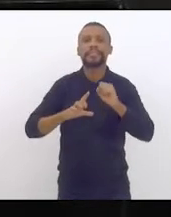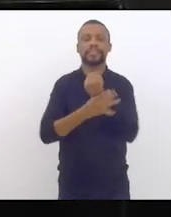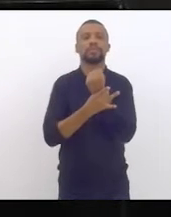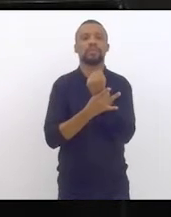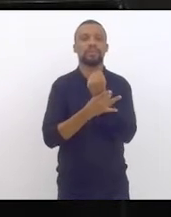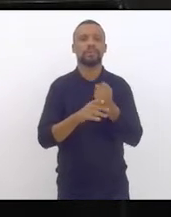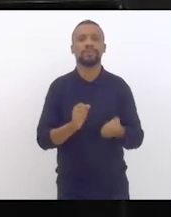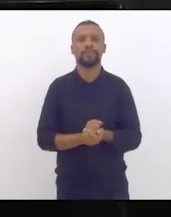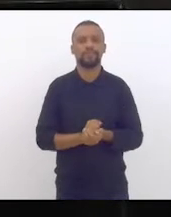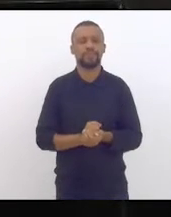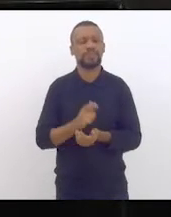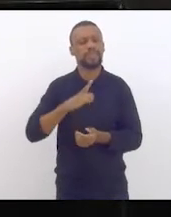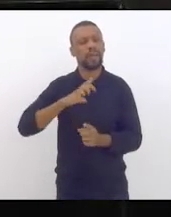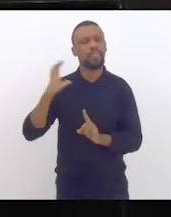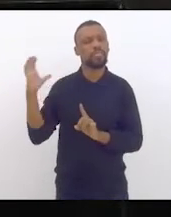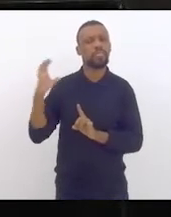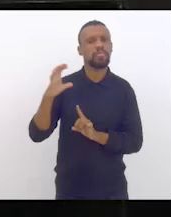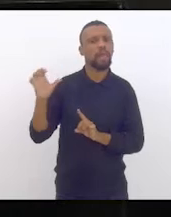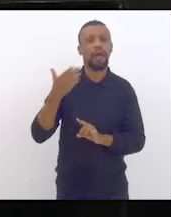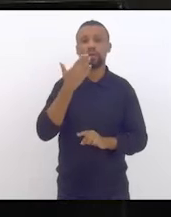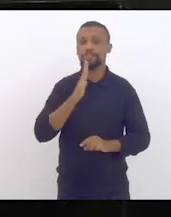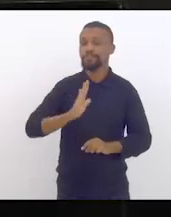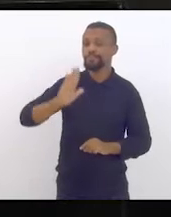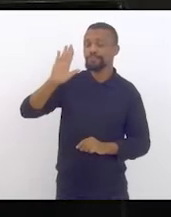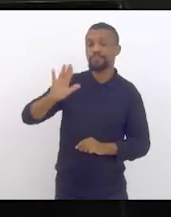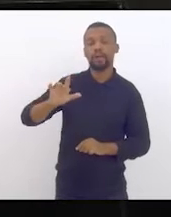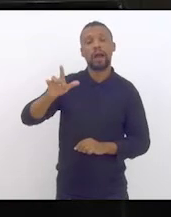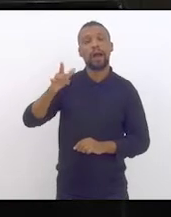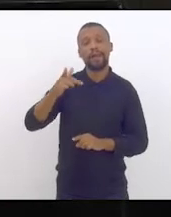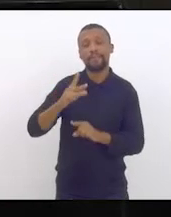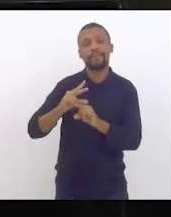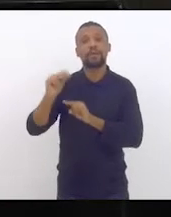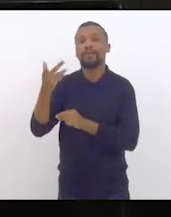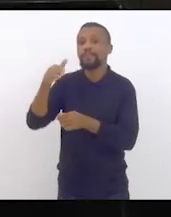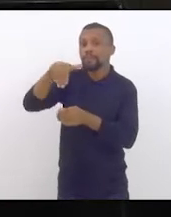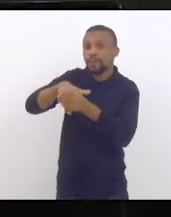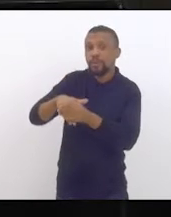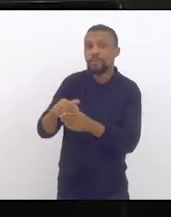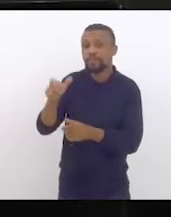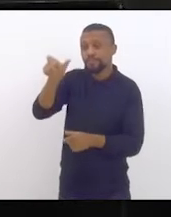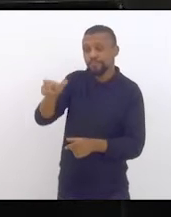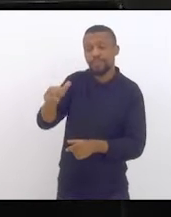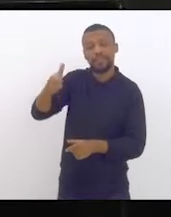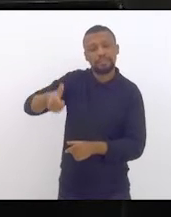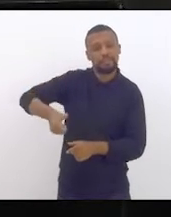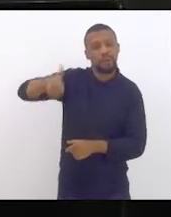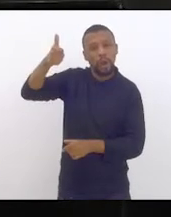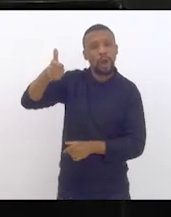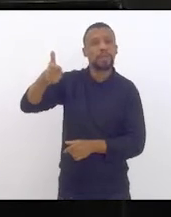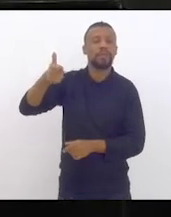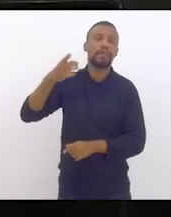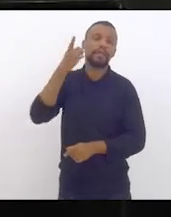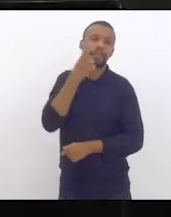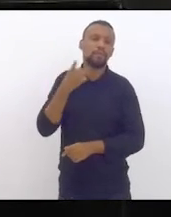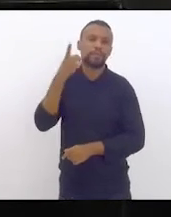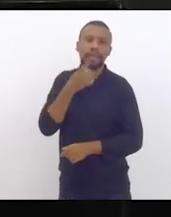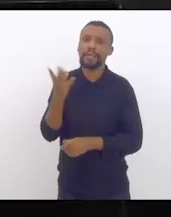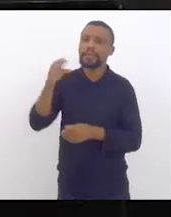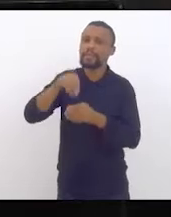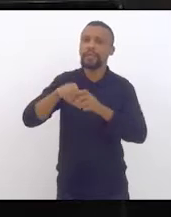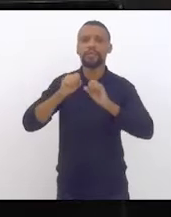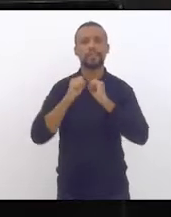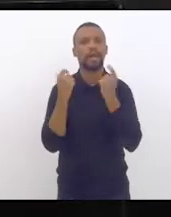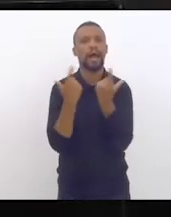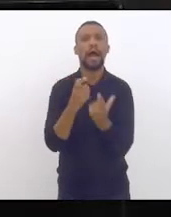com reflexo na candidatura à reeleição de uma das melhores parlamentares da alerj no